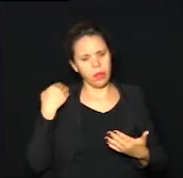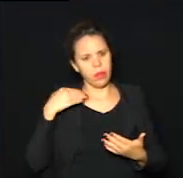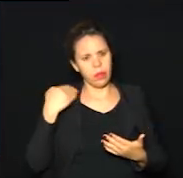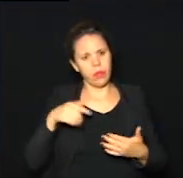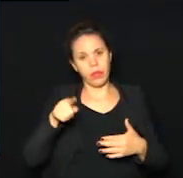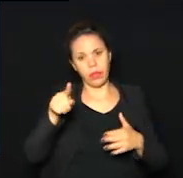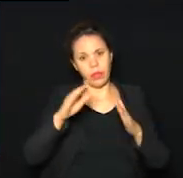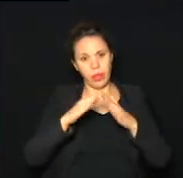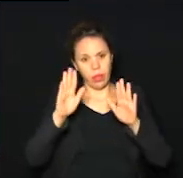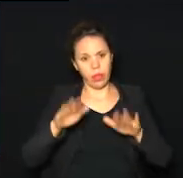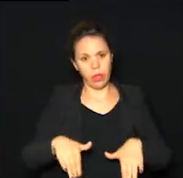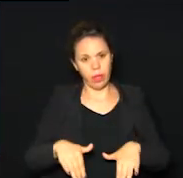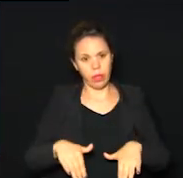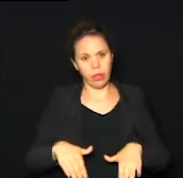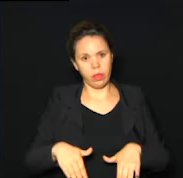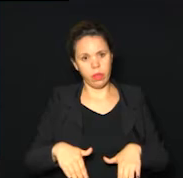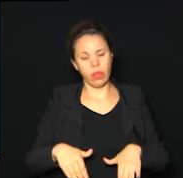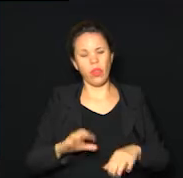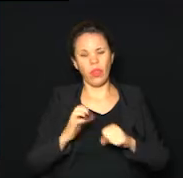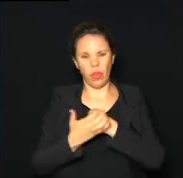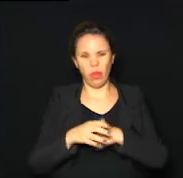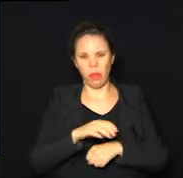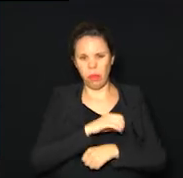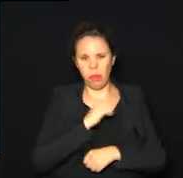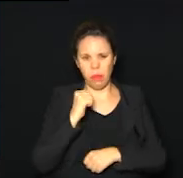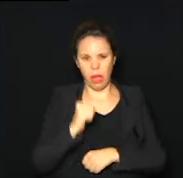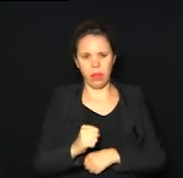em casa, porque Covid mata.